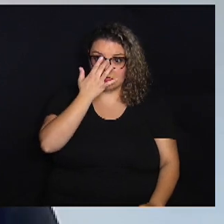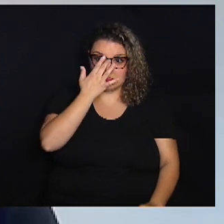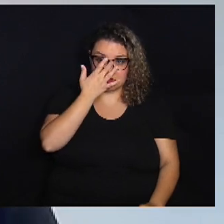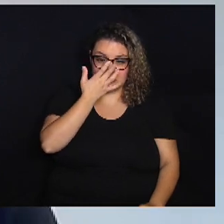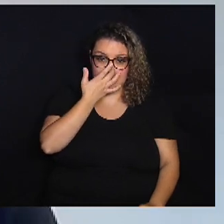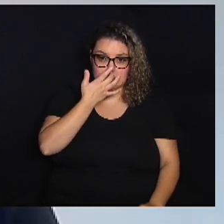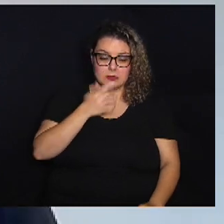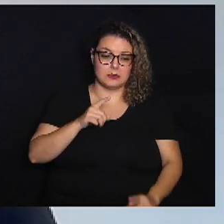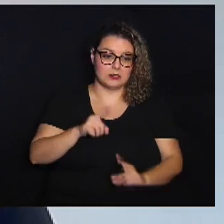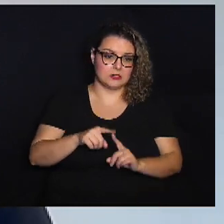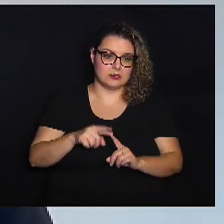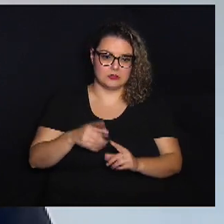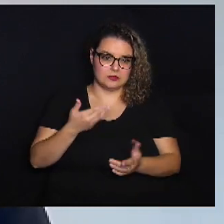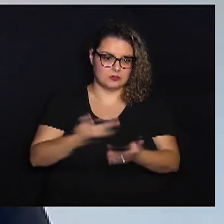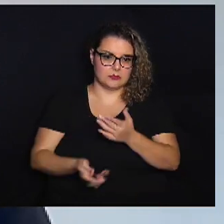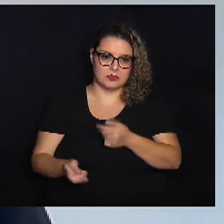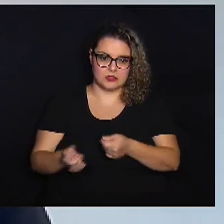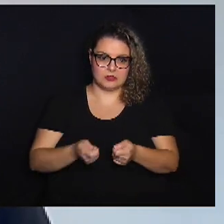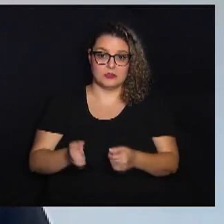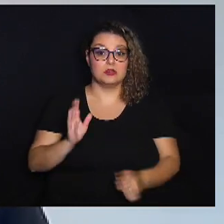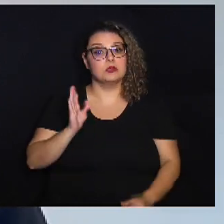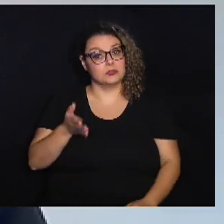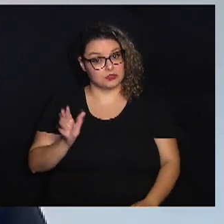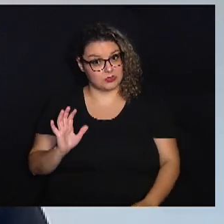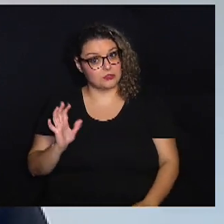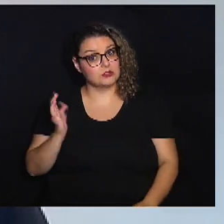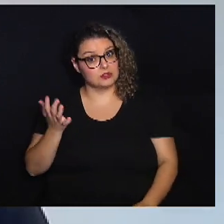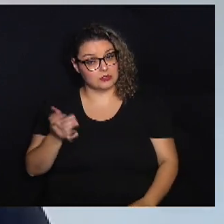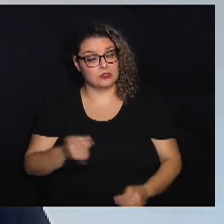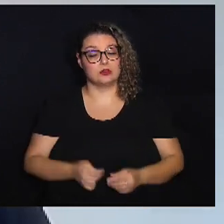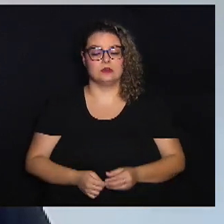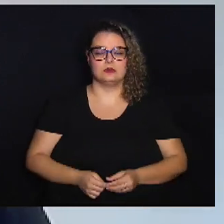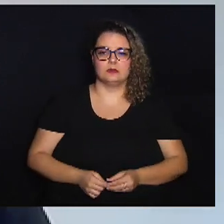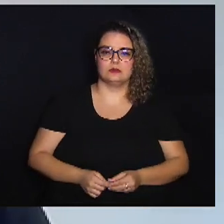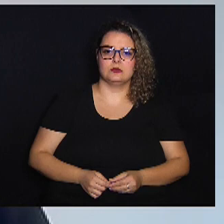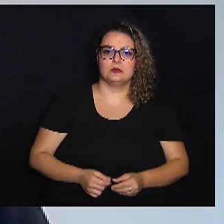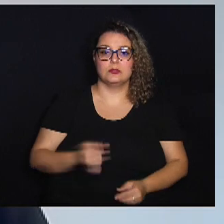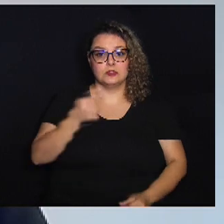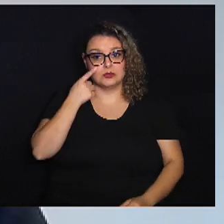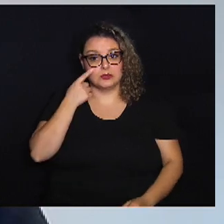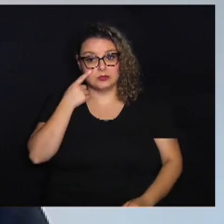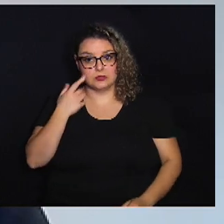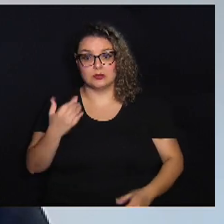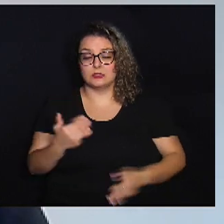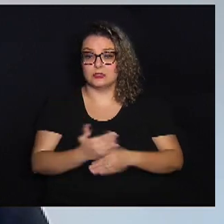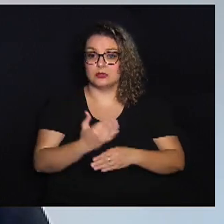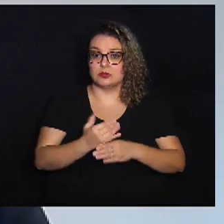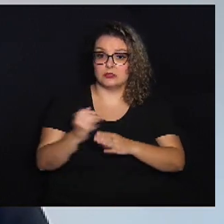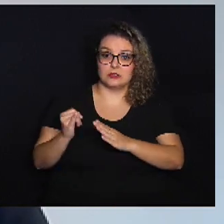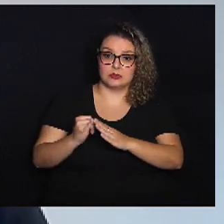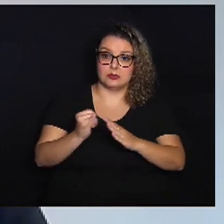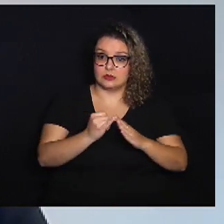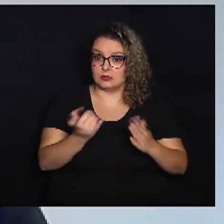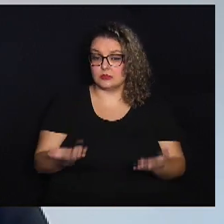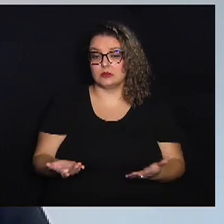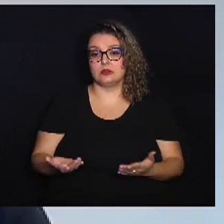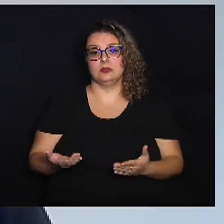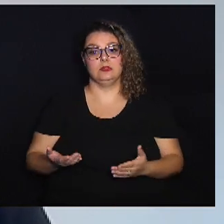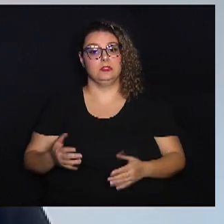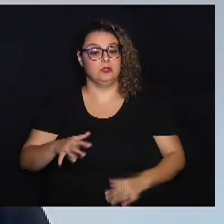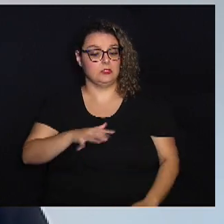de descontrole que já está ocorrendo. A gente está vendo, né, empreendimentos imobiliários em áreas de